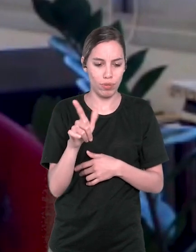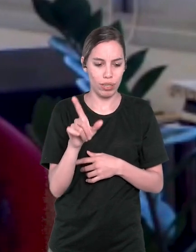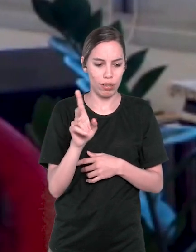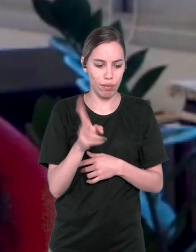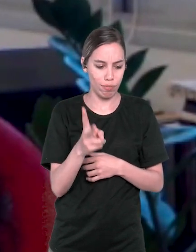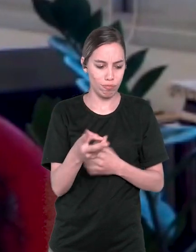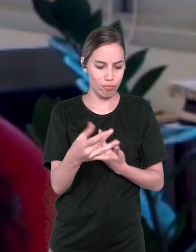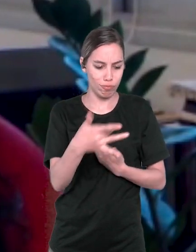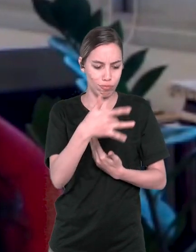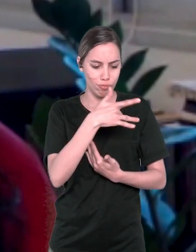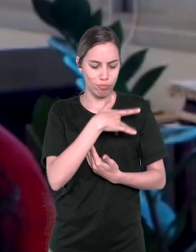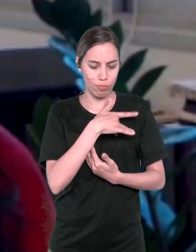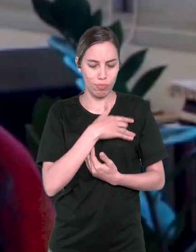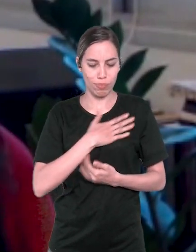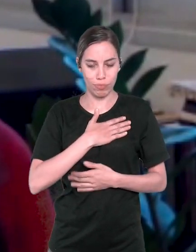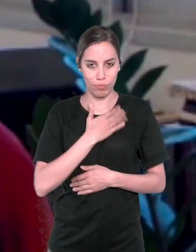cedo.